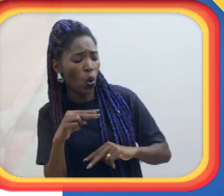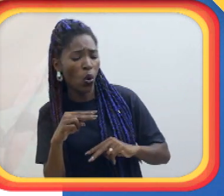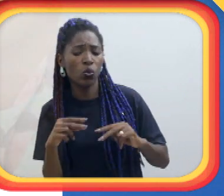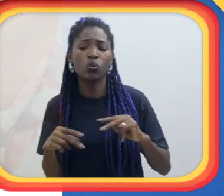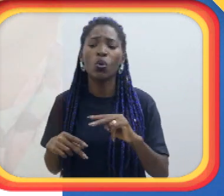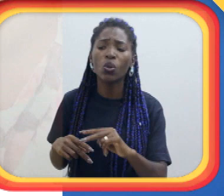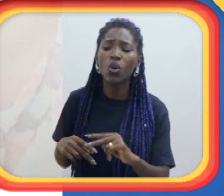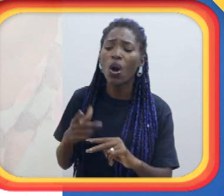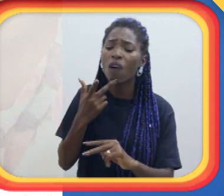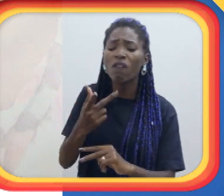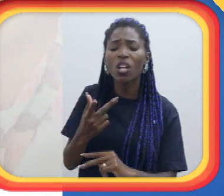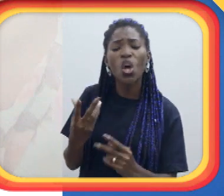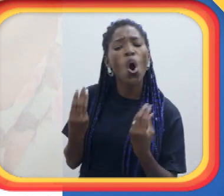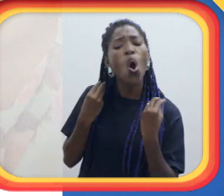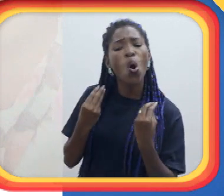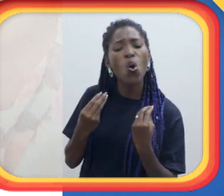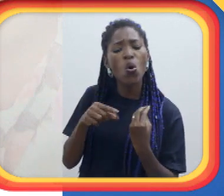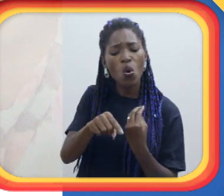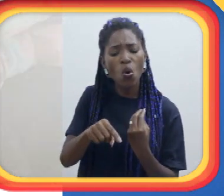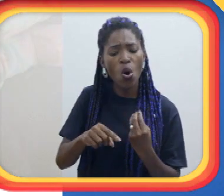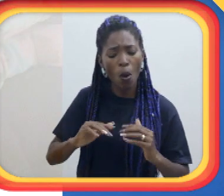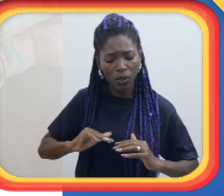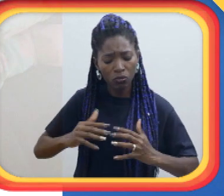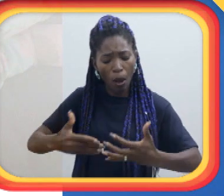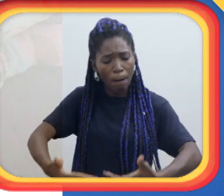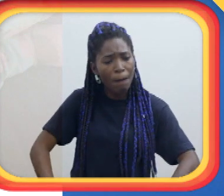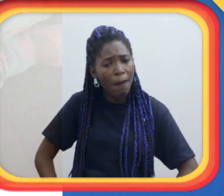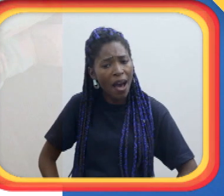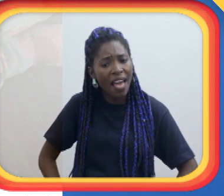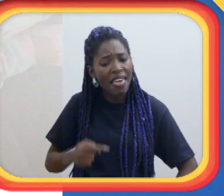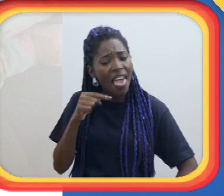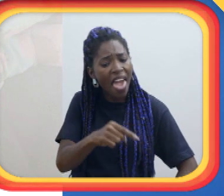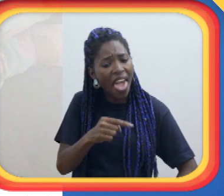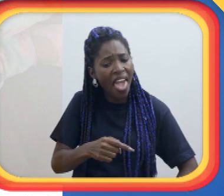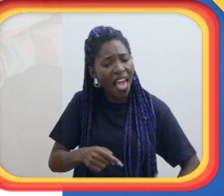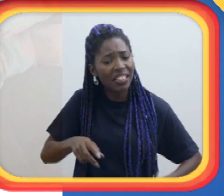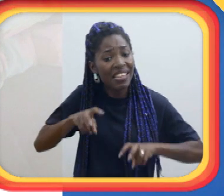cadeira, aí falou: como que coube ela e a cadeira na sua